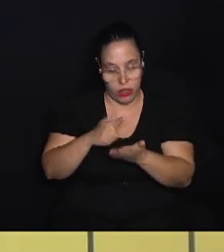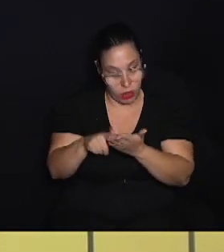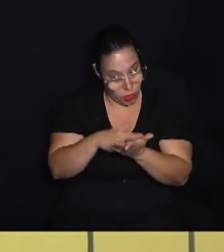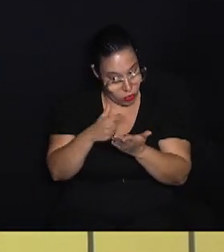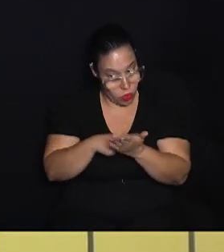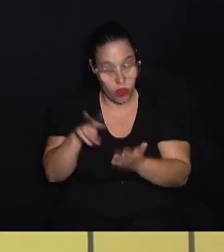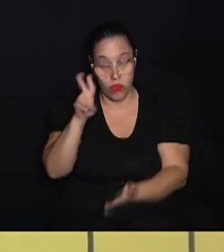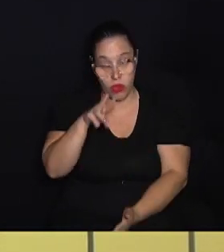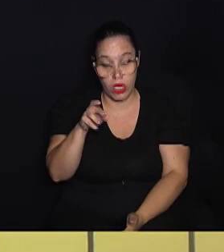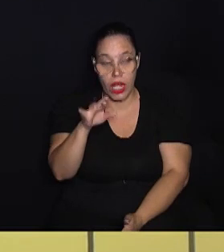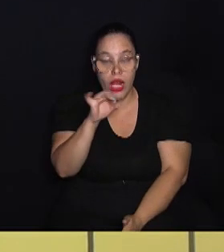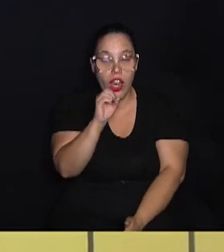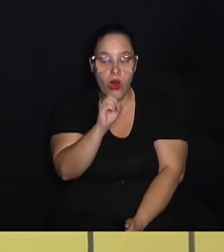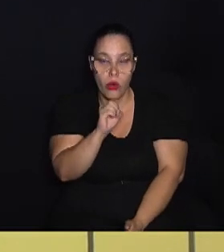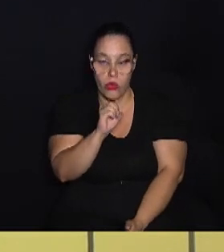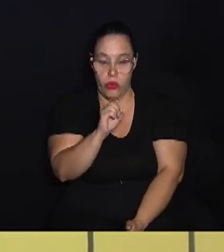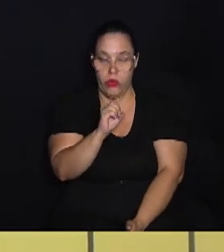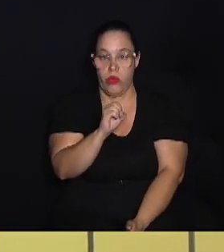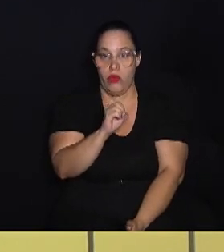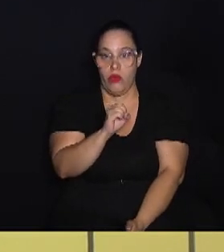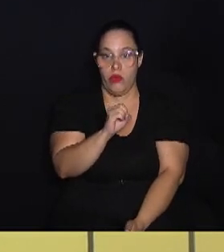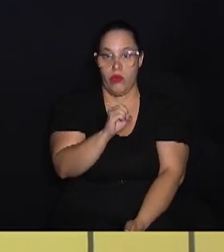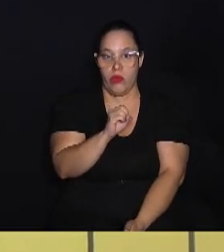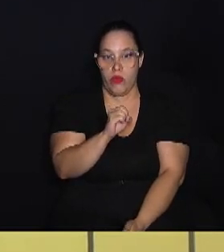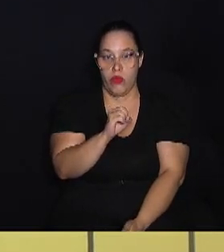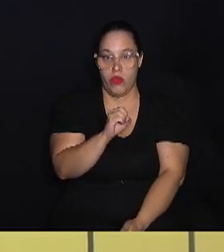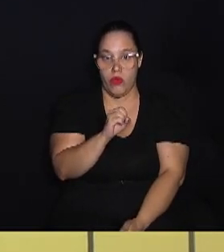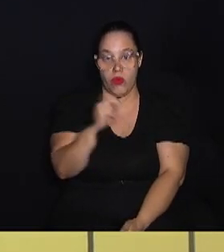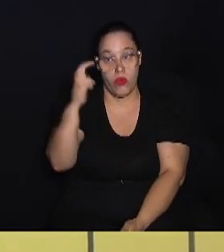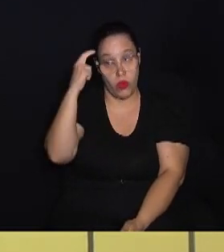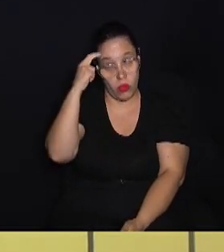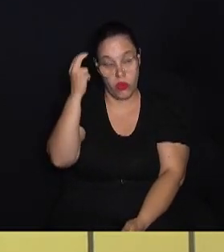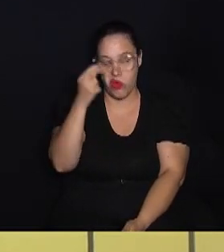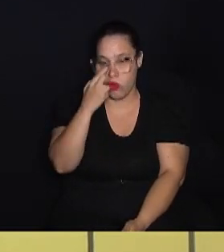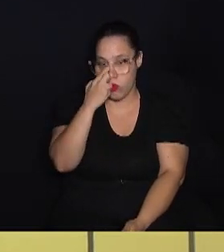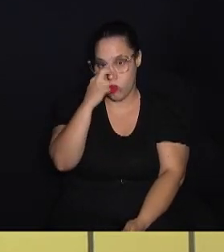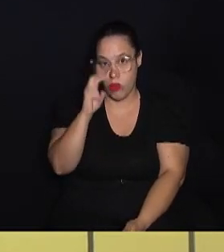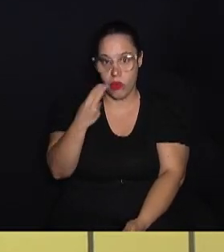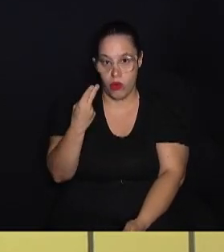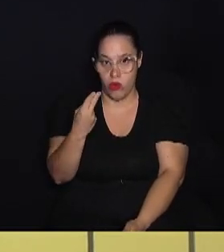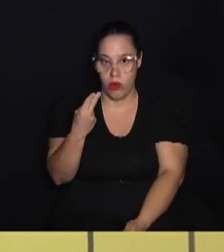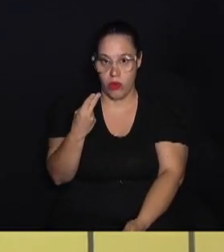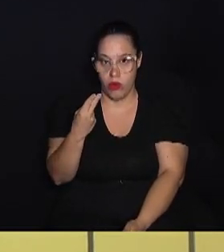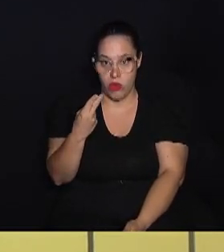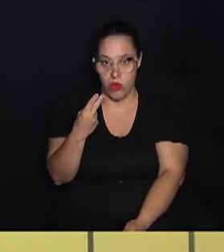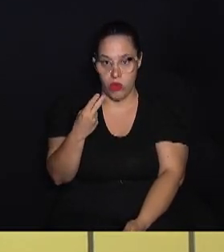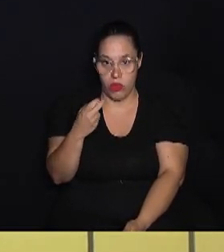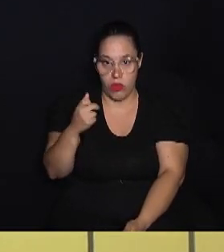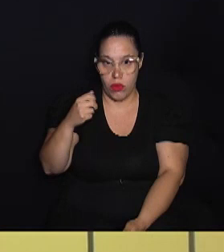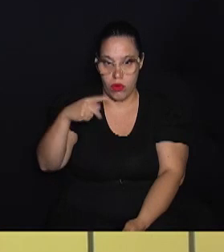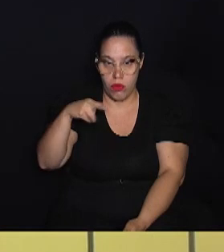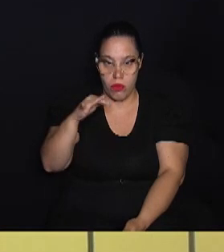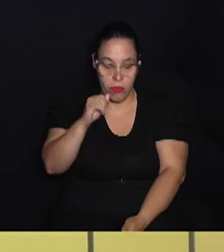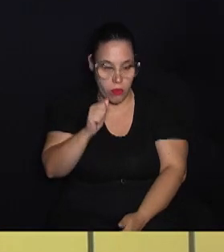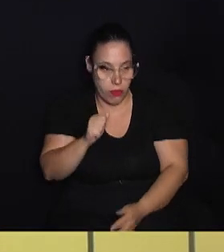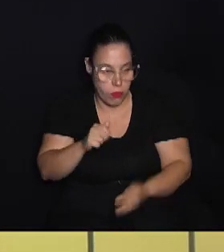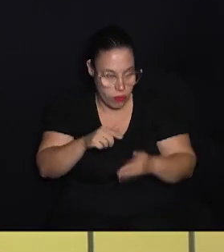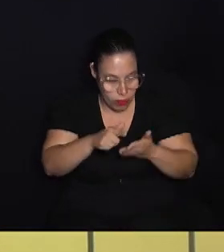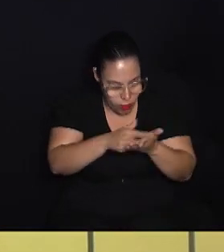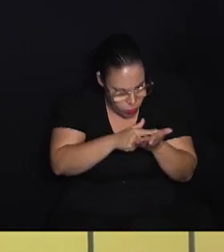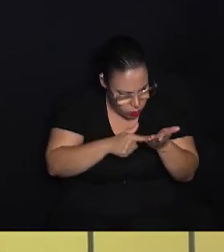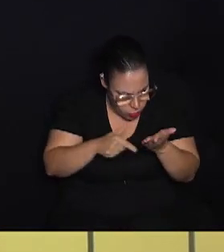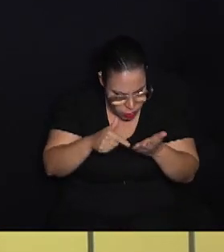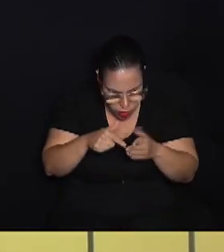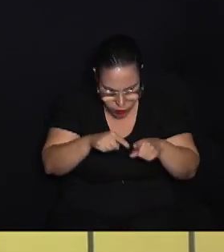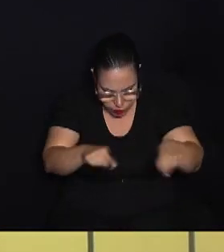os aceiros entre as culturas ou entre uma mata ali, uma APA que possa ter, né, e